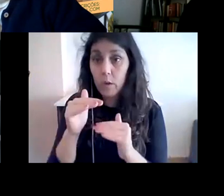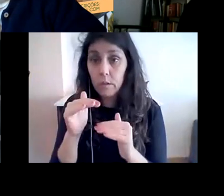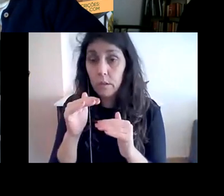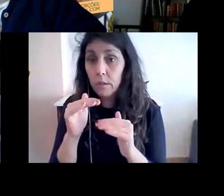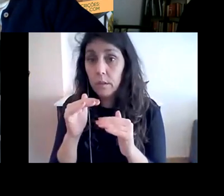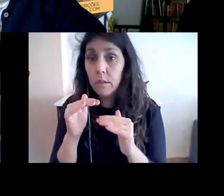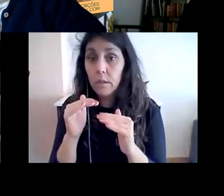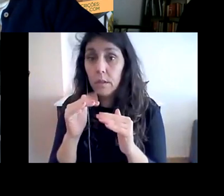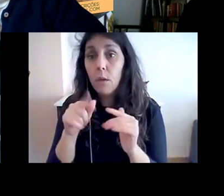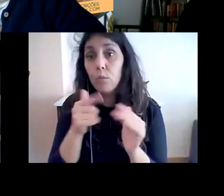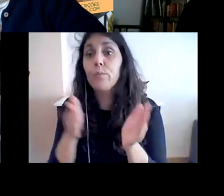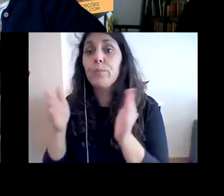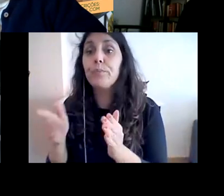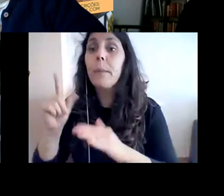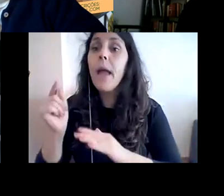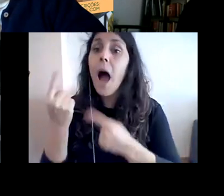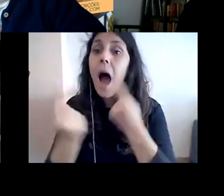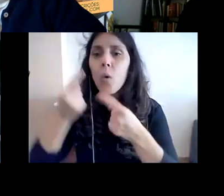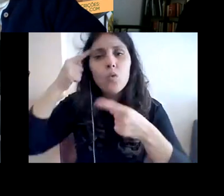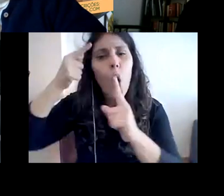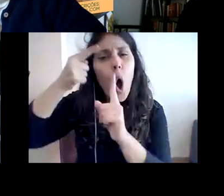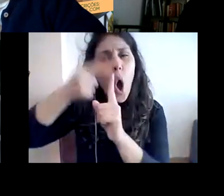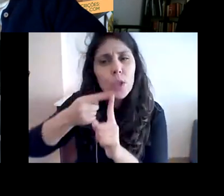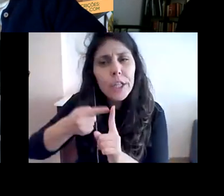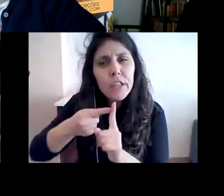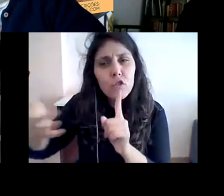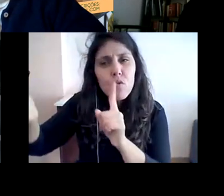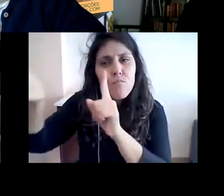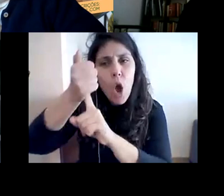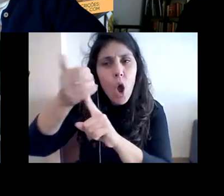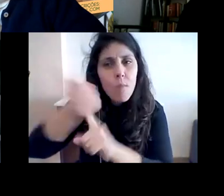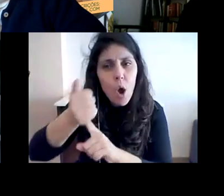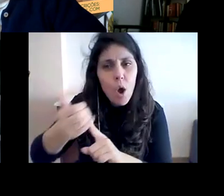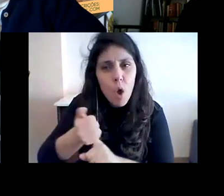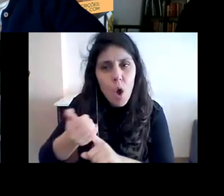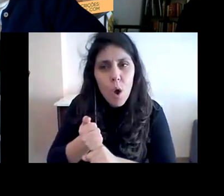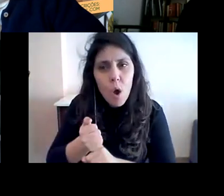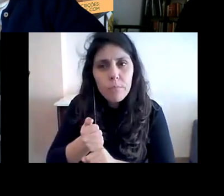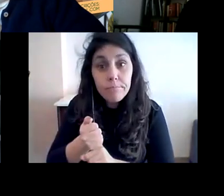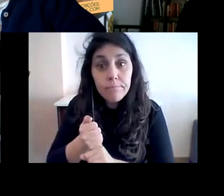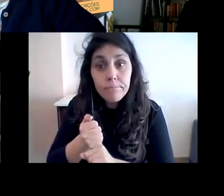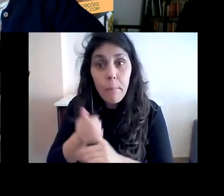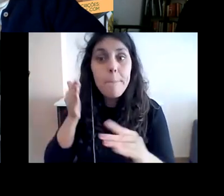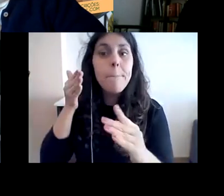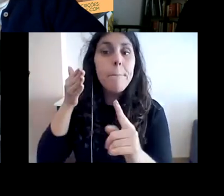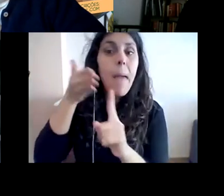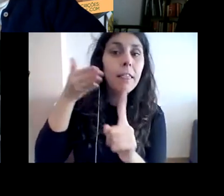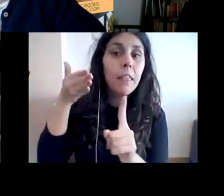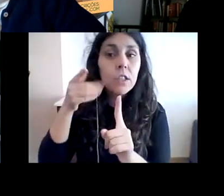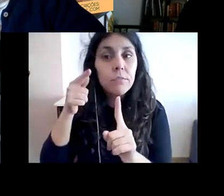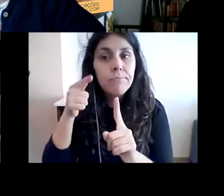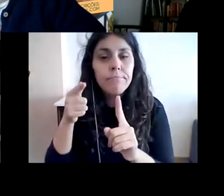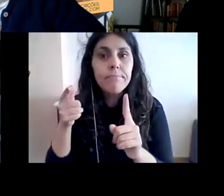digamos, cumprir algumas metas. Bom, mas se essas metas servirem, mesmo que de forma limitada,